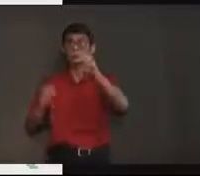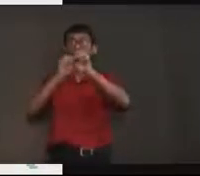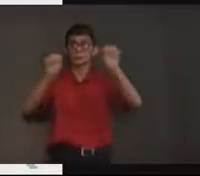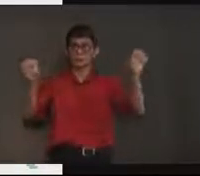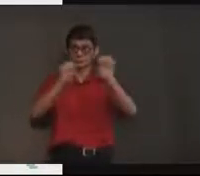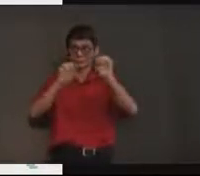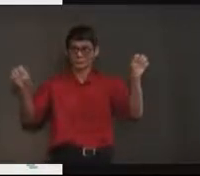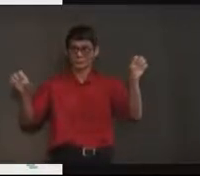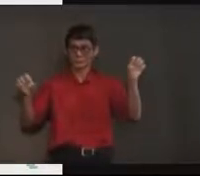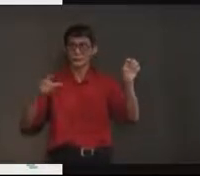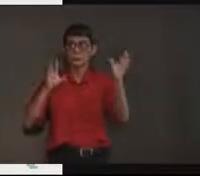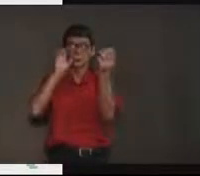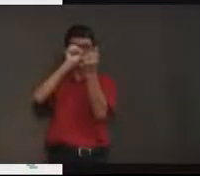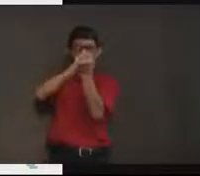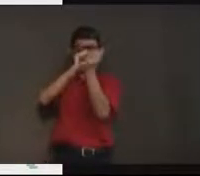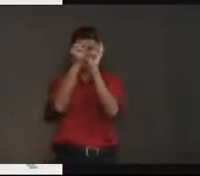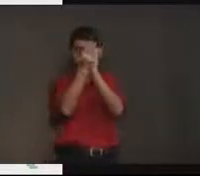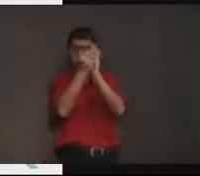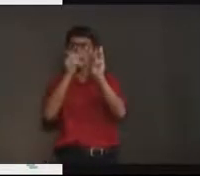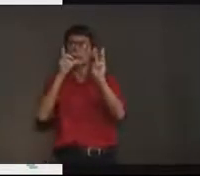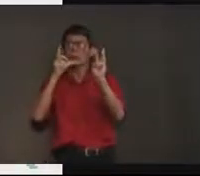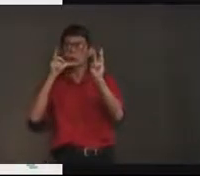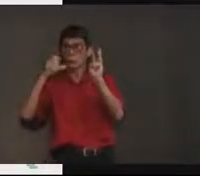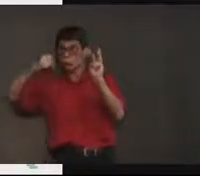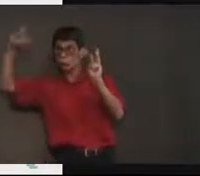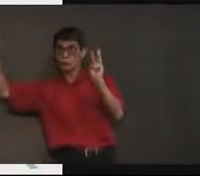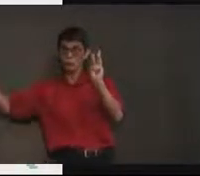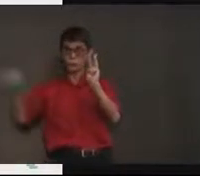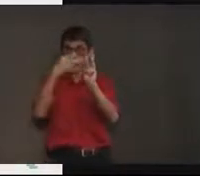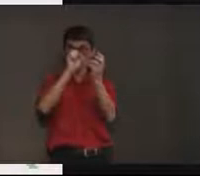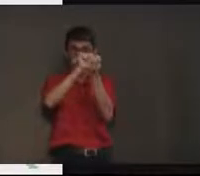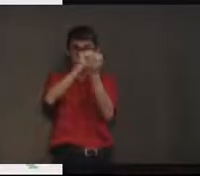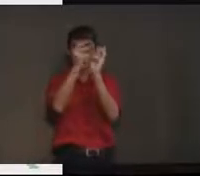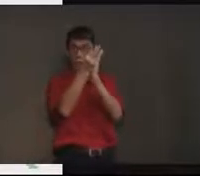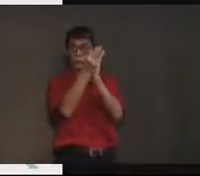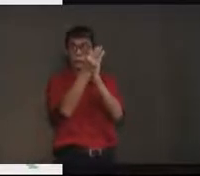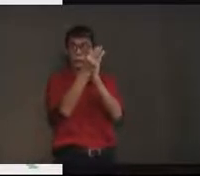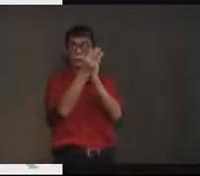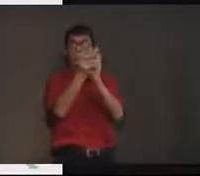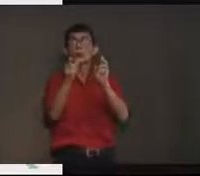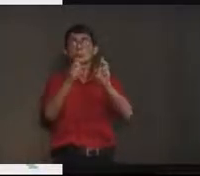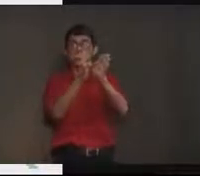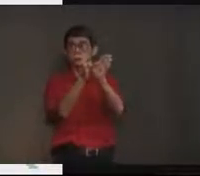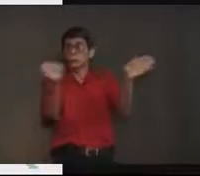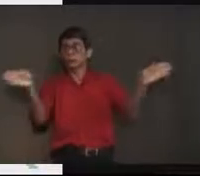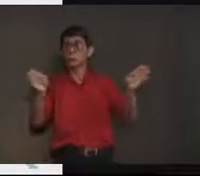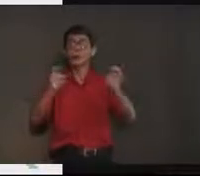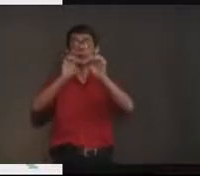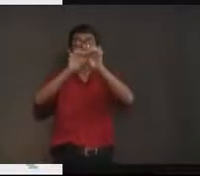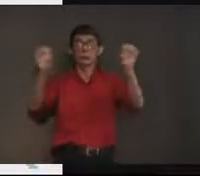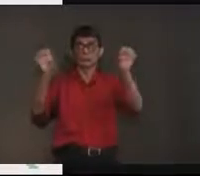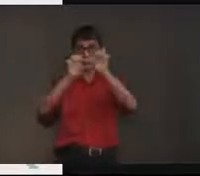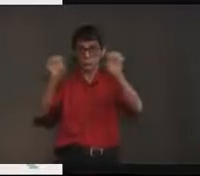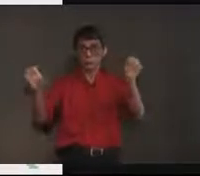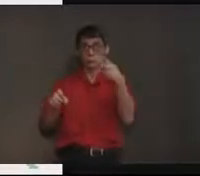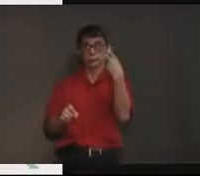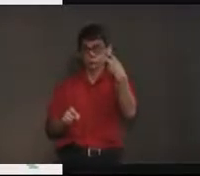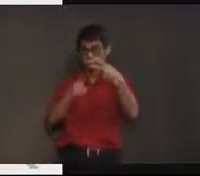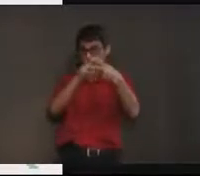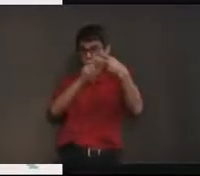que saem depois da luz se quebrar ao entrar na calçada Então você termina conseguindo um sistema de equações